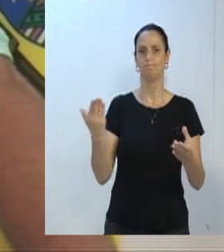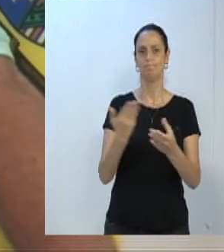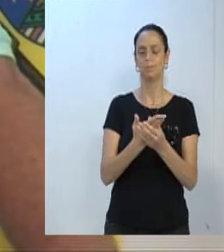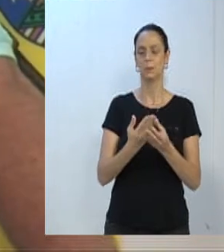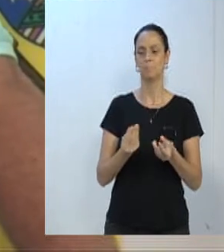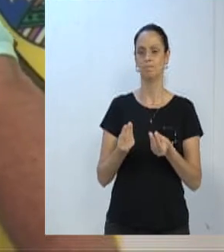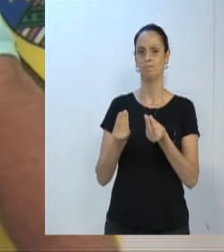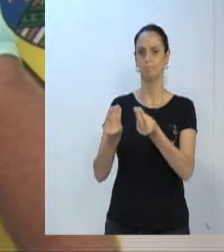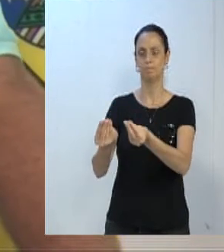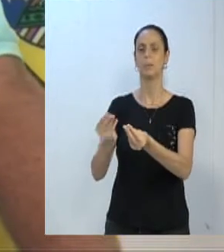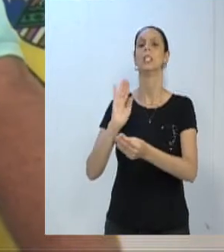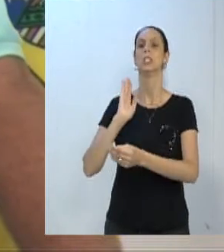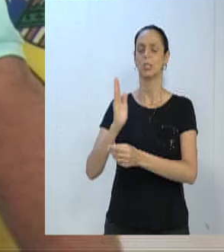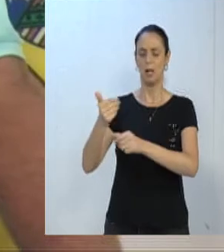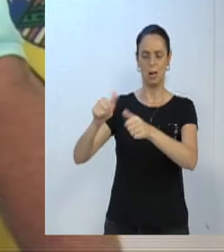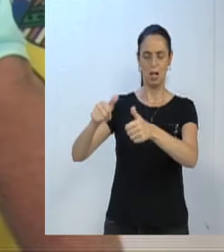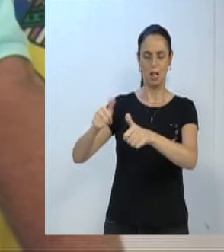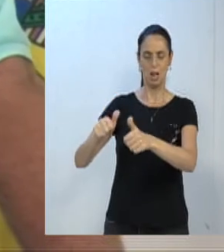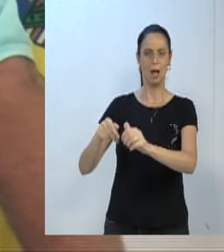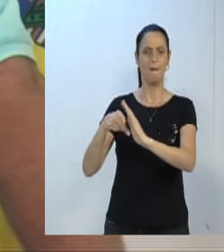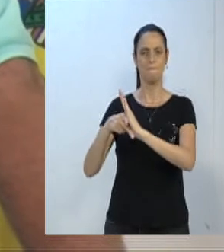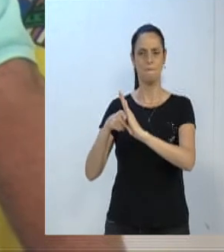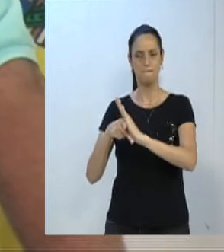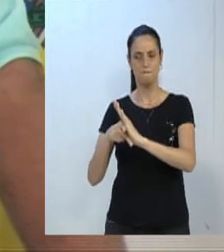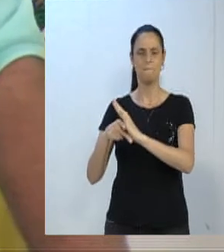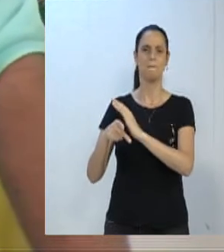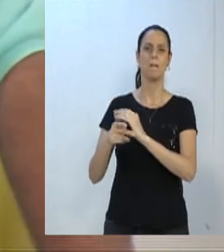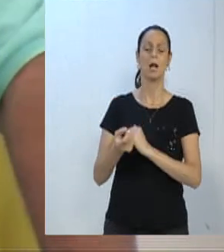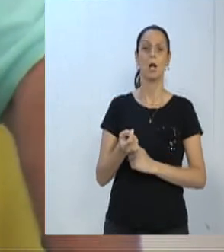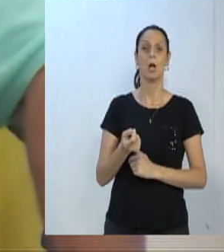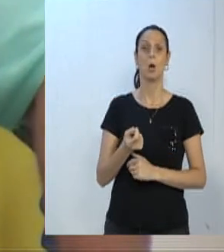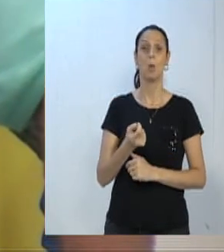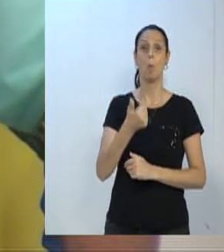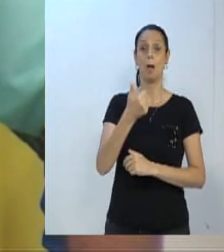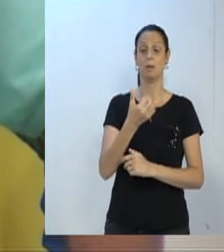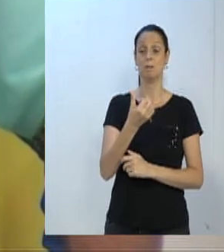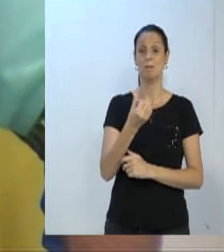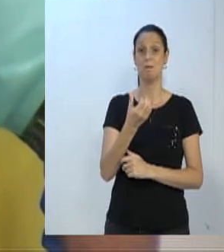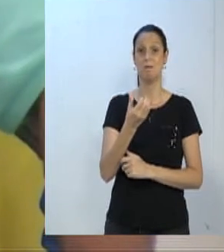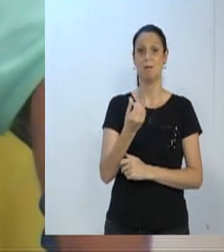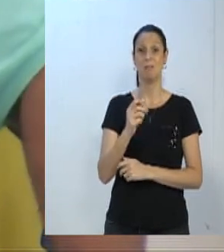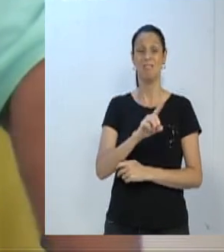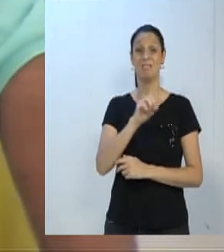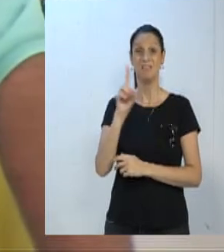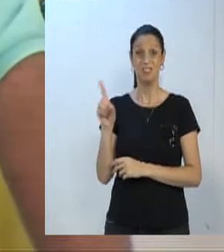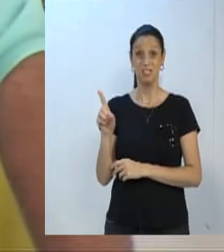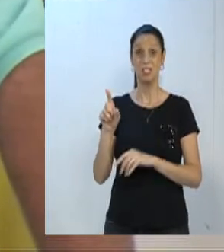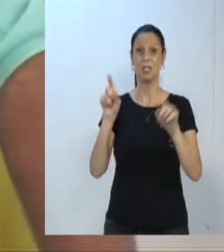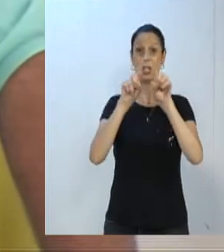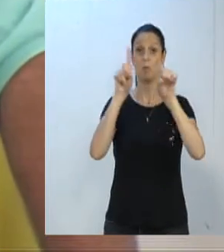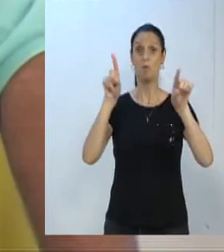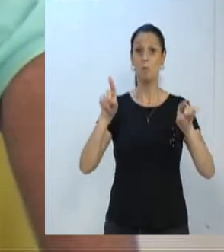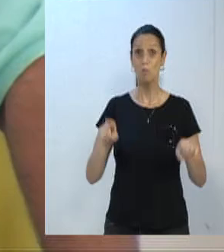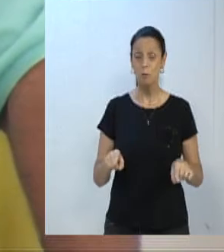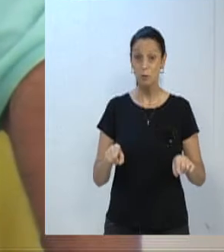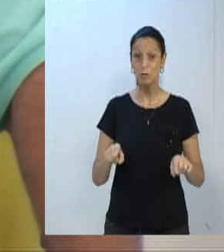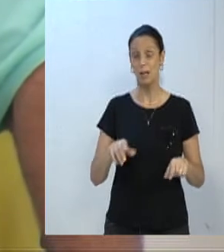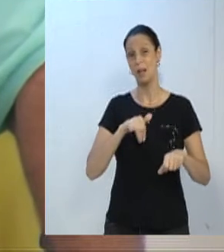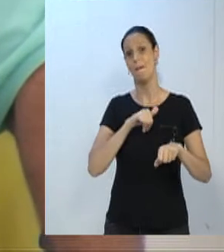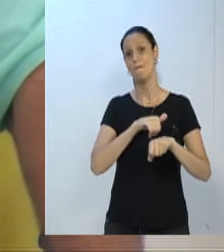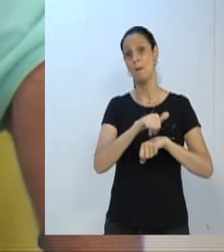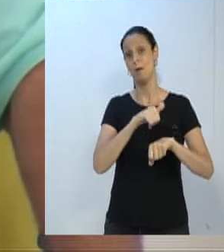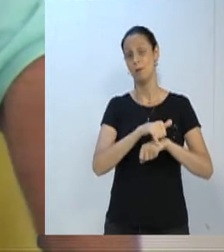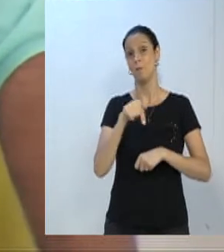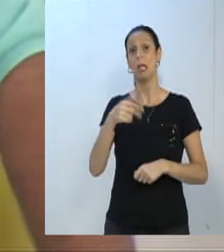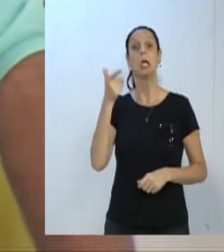adiantado bem adiantado levantamento de Quase 60 dias que o Fantasminha legal eh faltou com